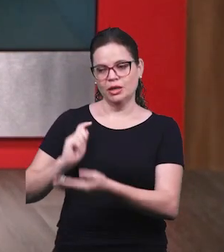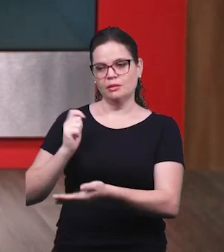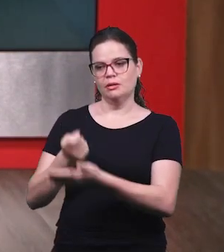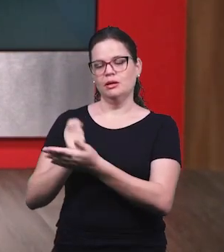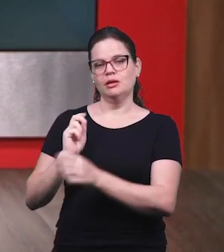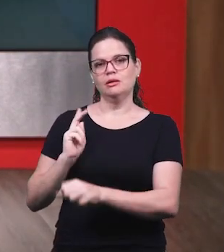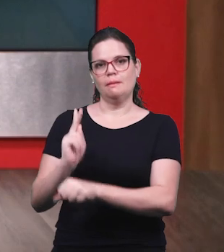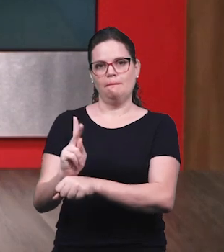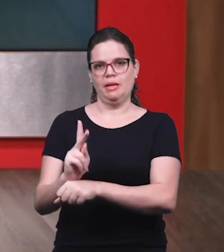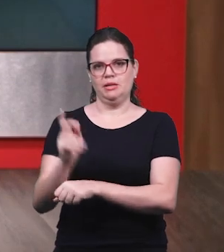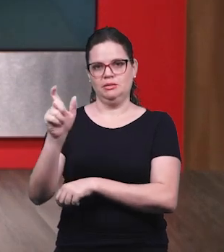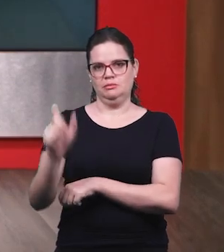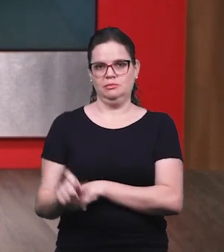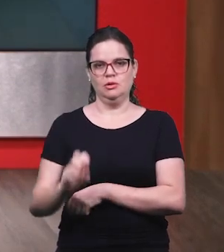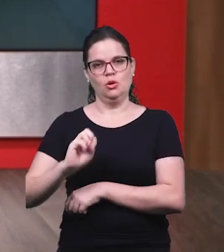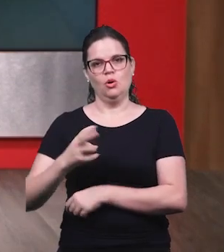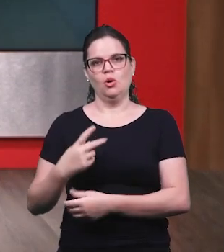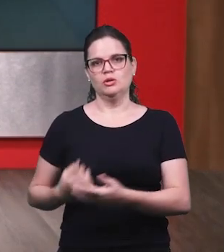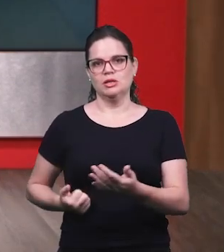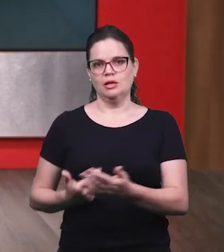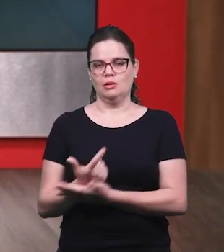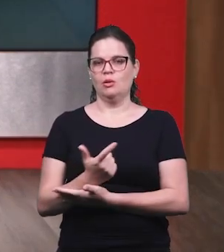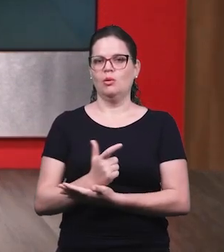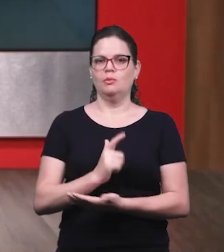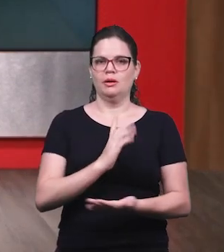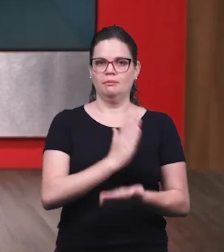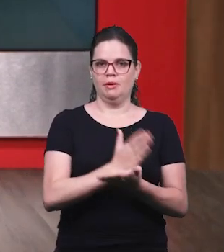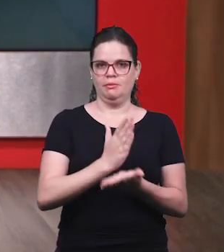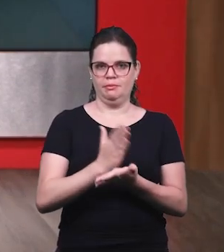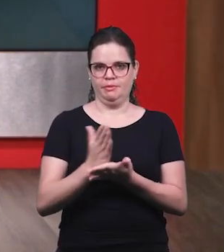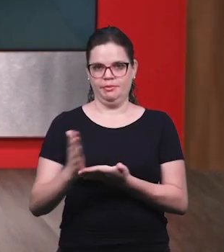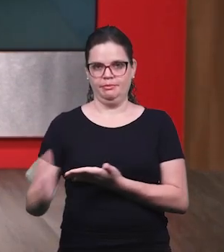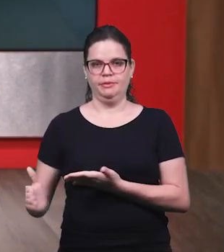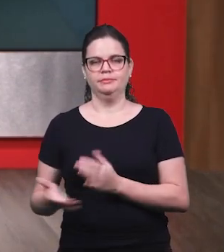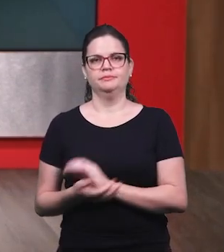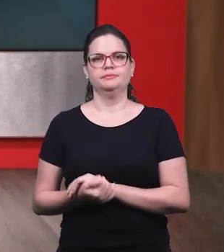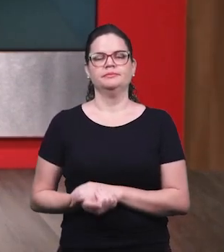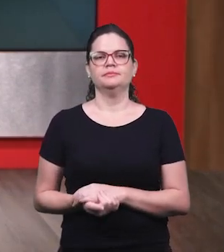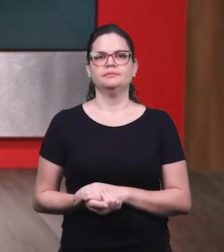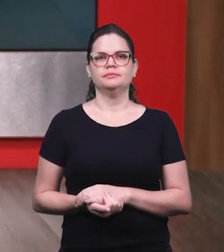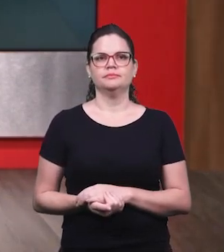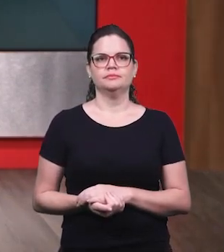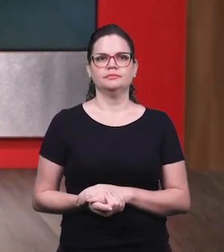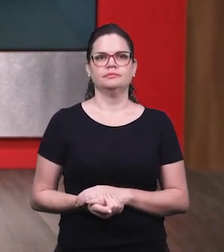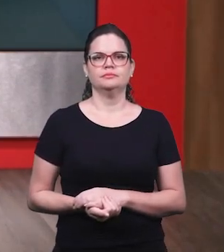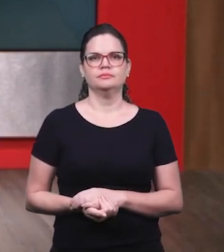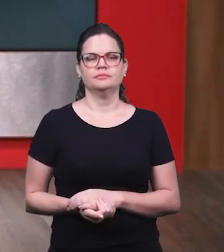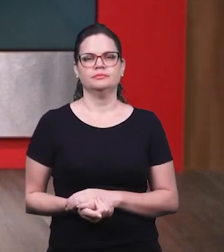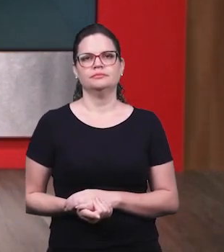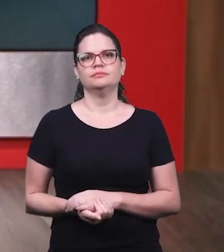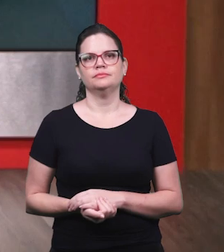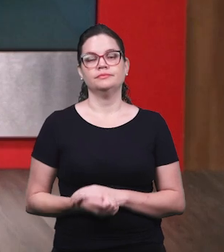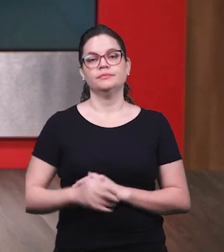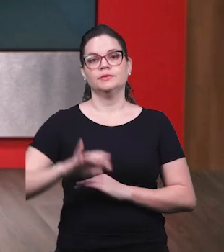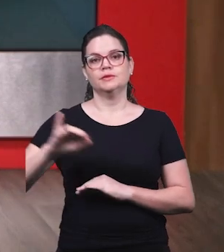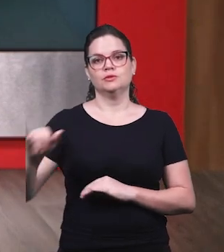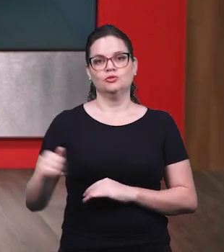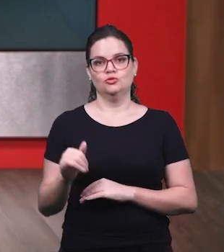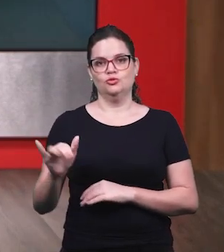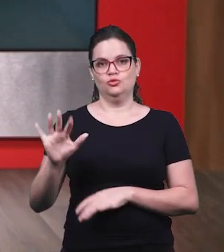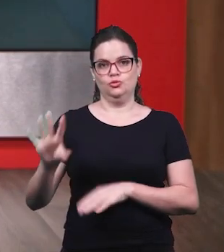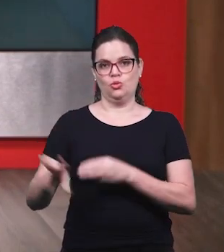quem compra a prazo, financiado qualquer bem. Então, nos juros